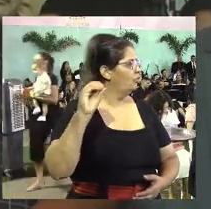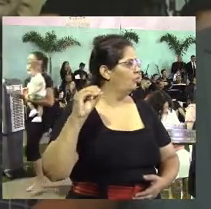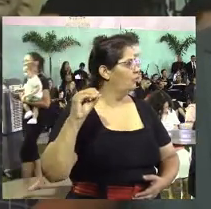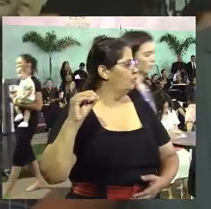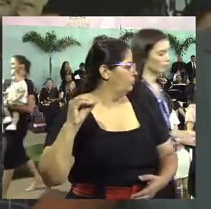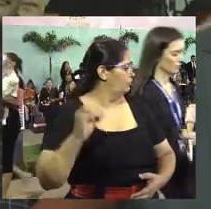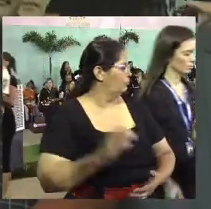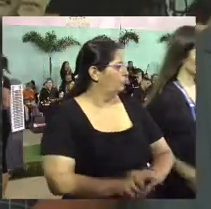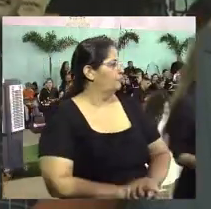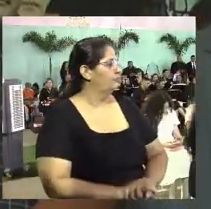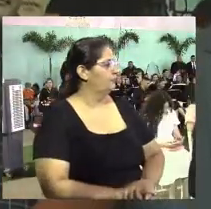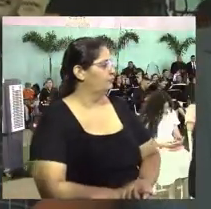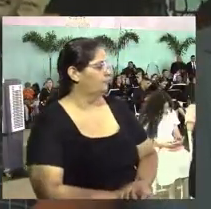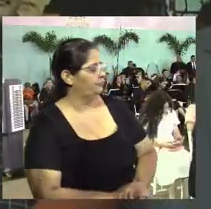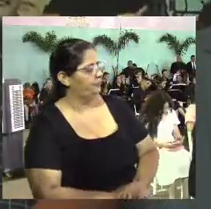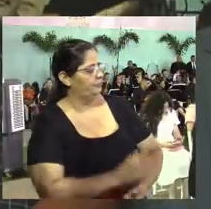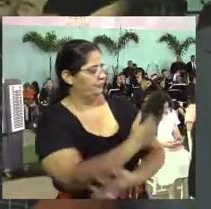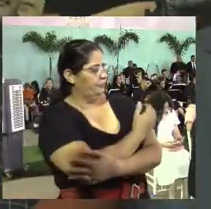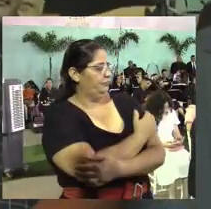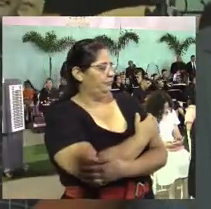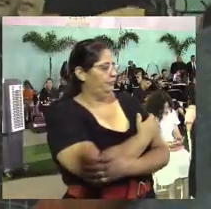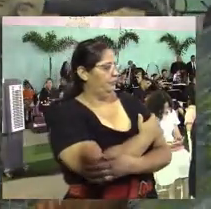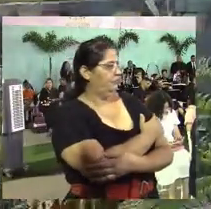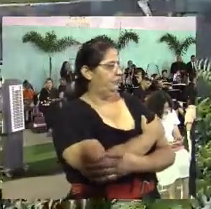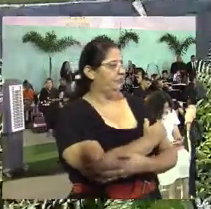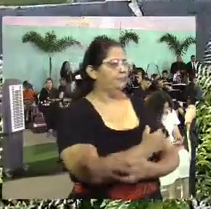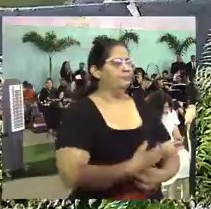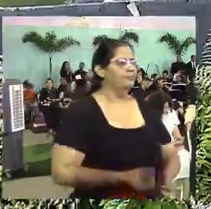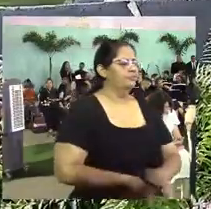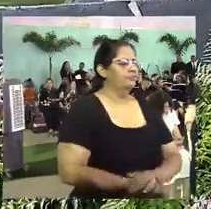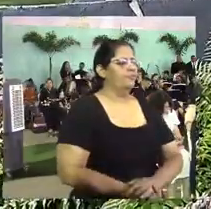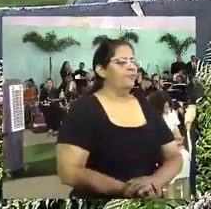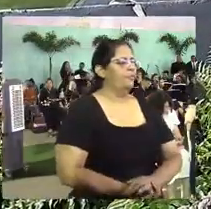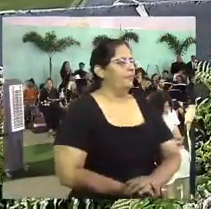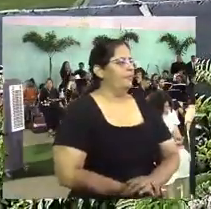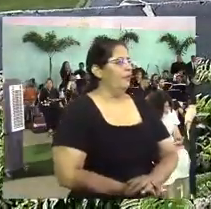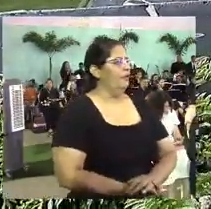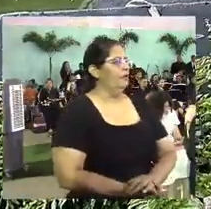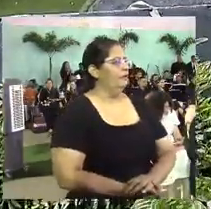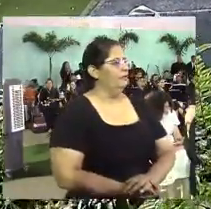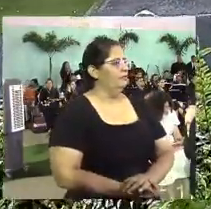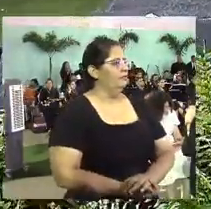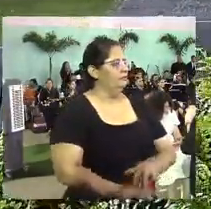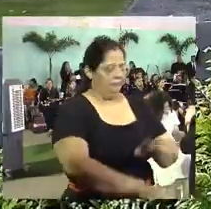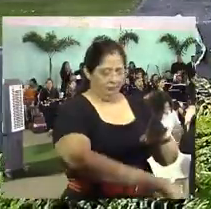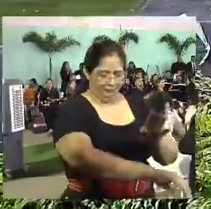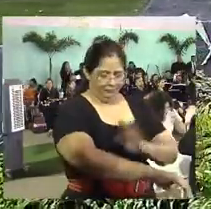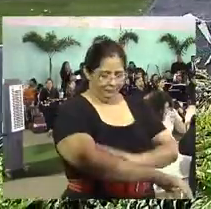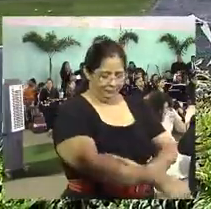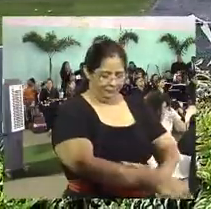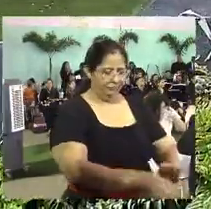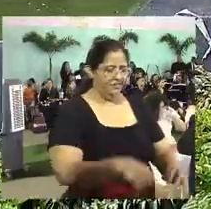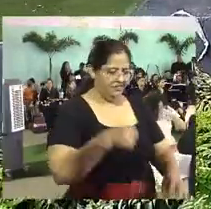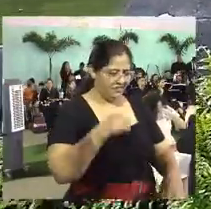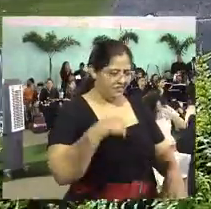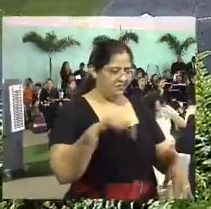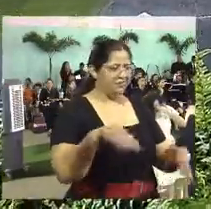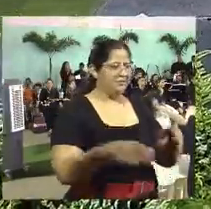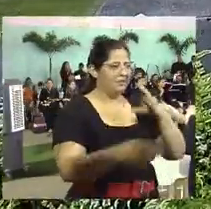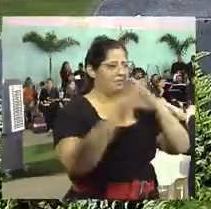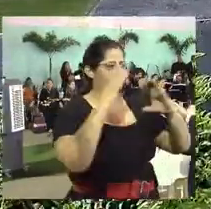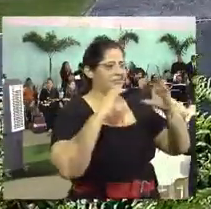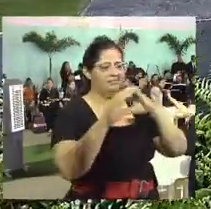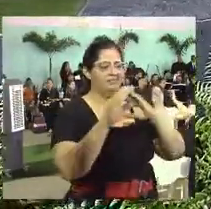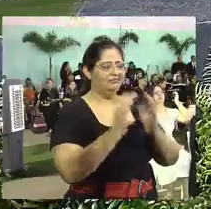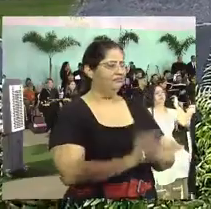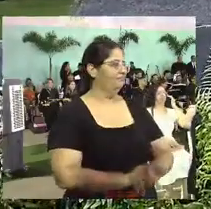Cleberson que veio de Imperatriz e é uma benção nas mãos do senhor Ok eu vim para cantar não foi para pregar